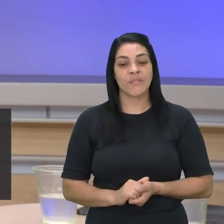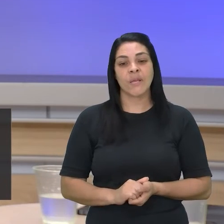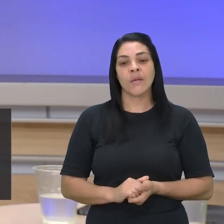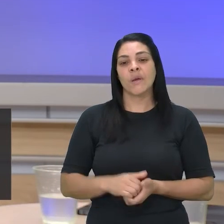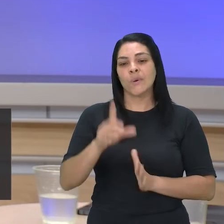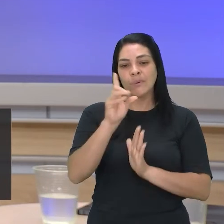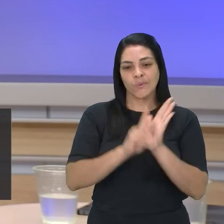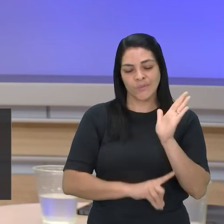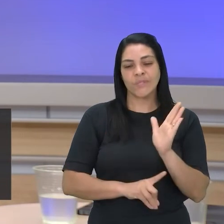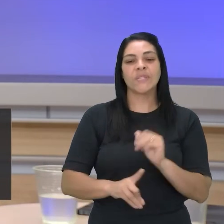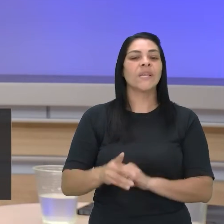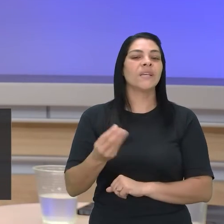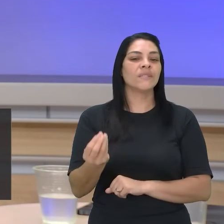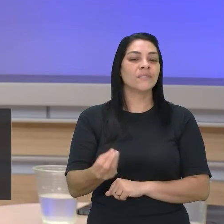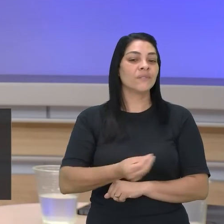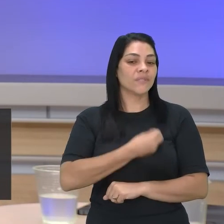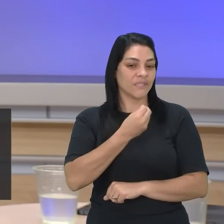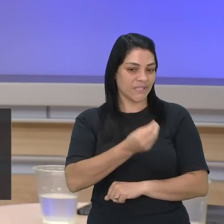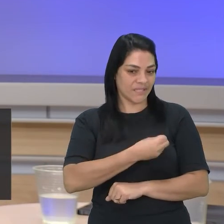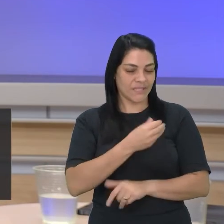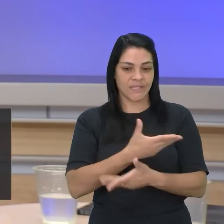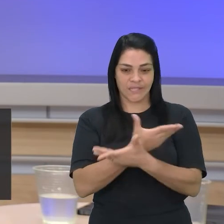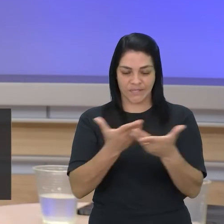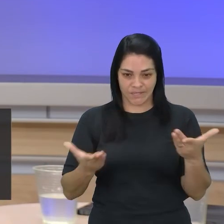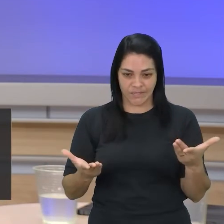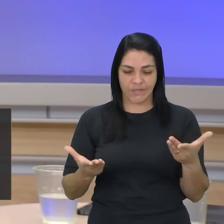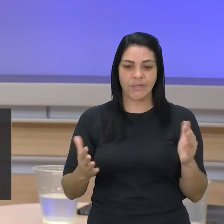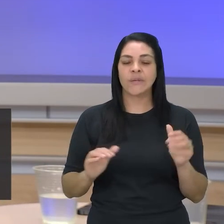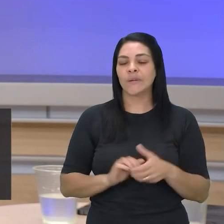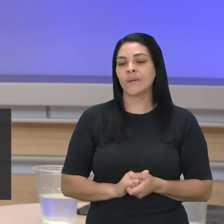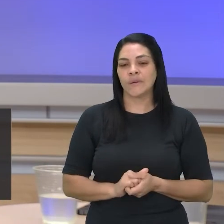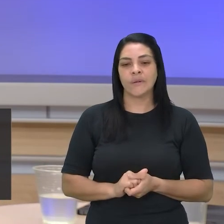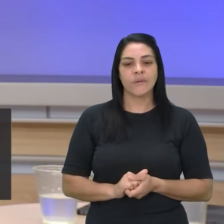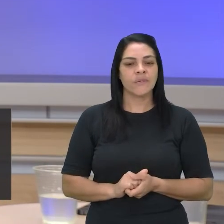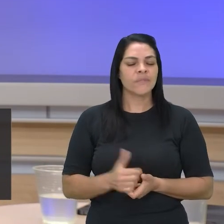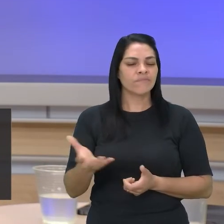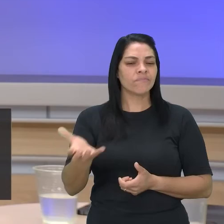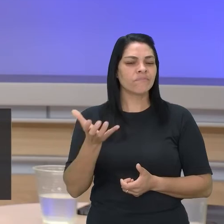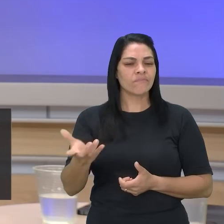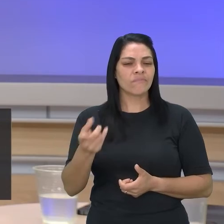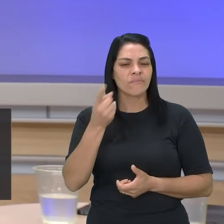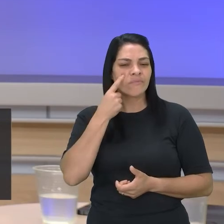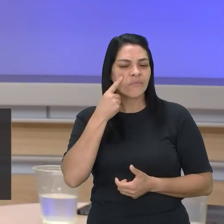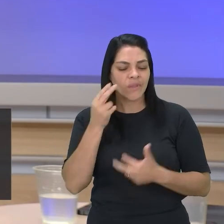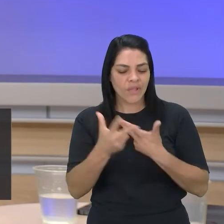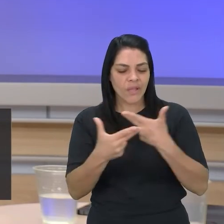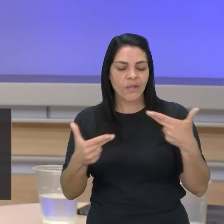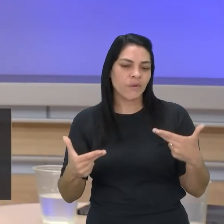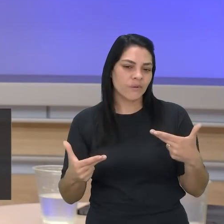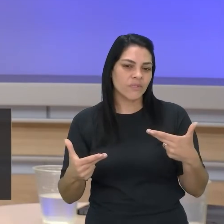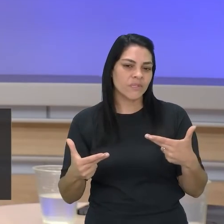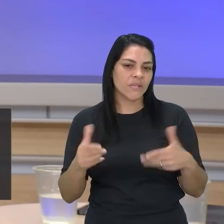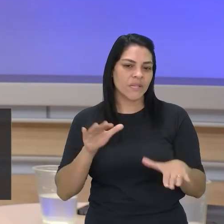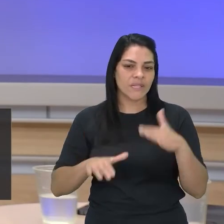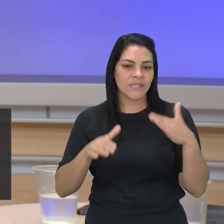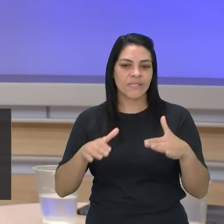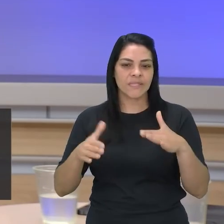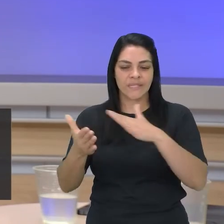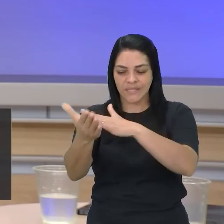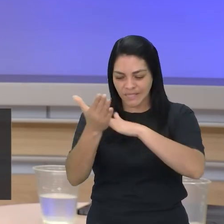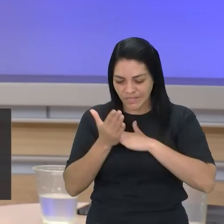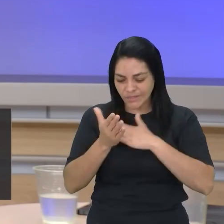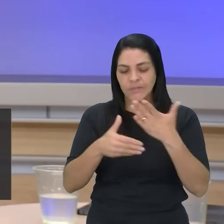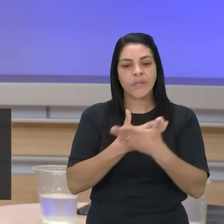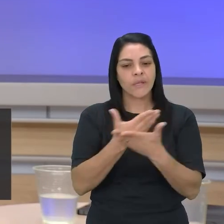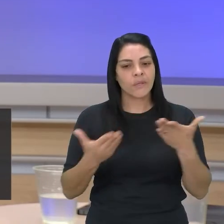sociedade capitalista acaba tentando identificar elementos que eventualmente nos beneficiem, né? Beneficiem